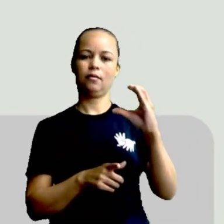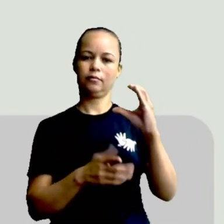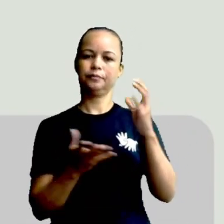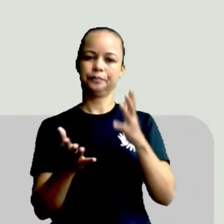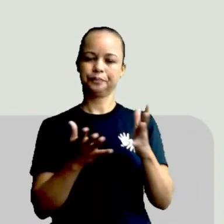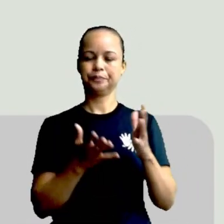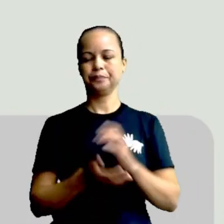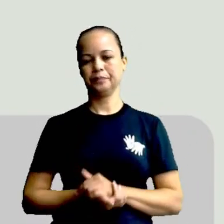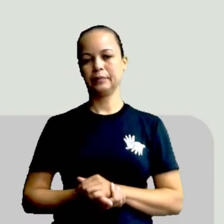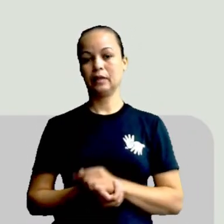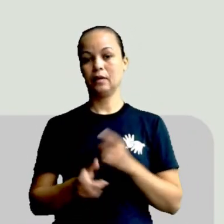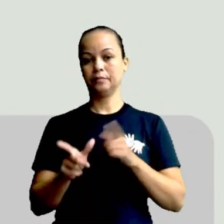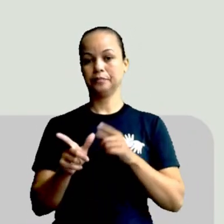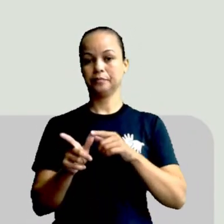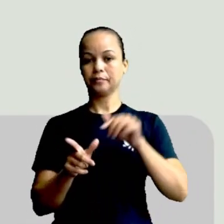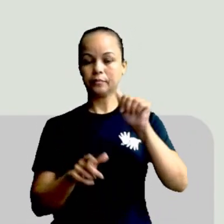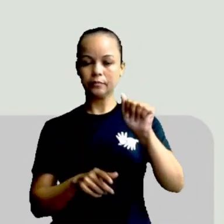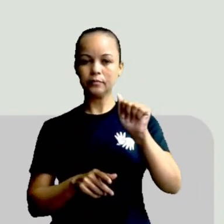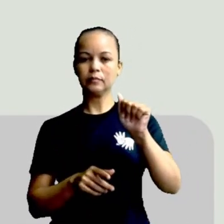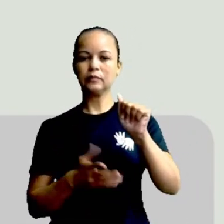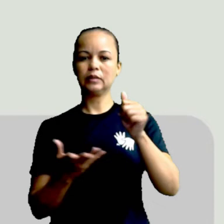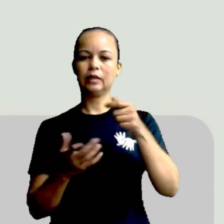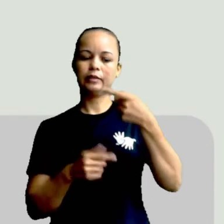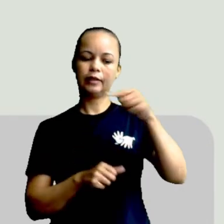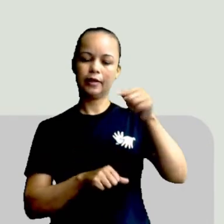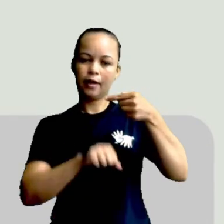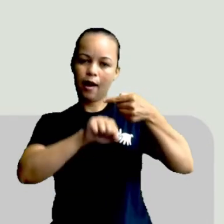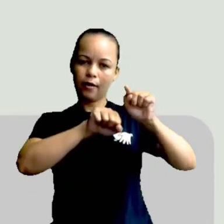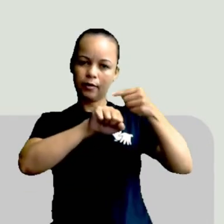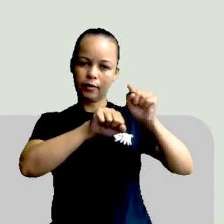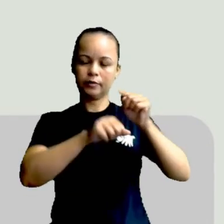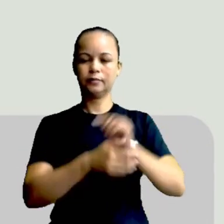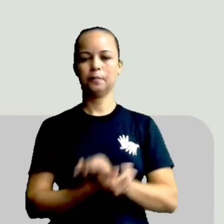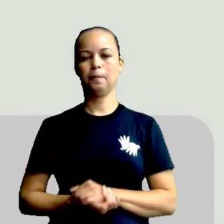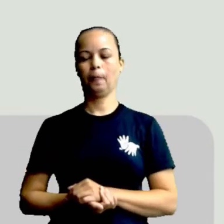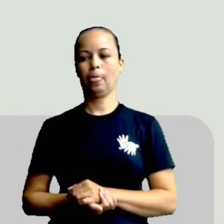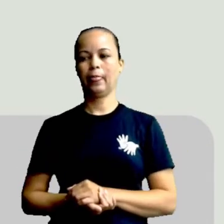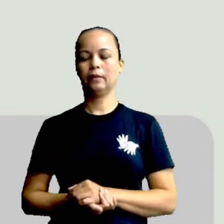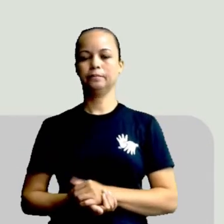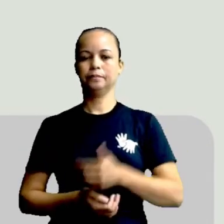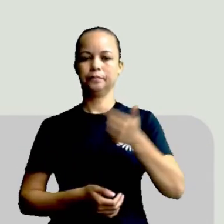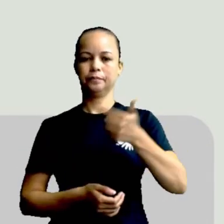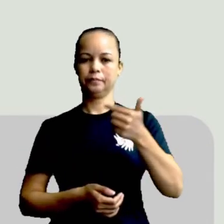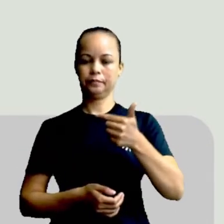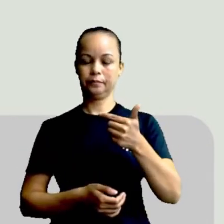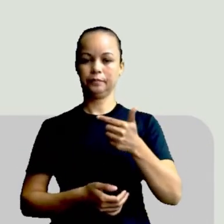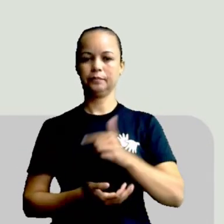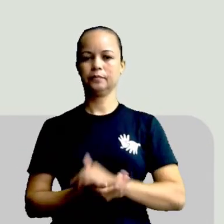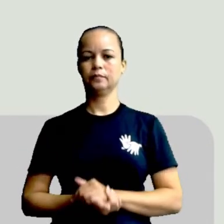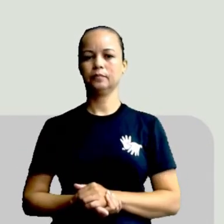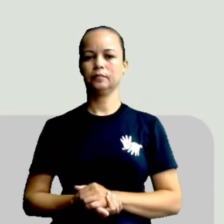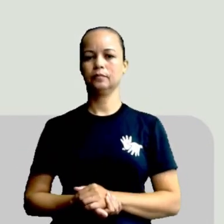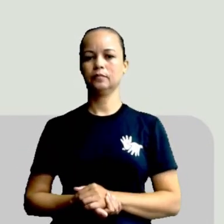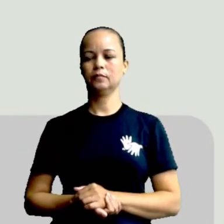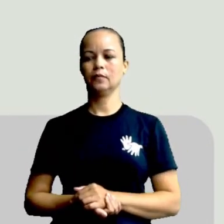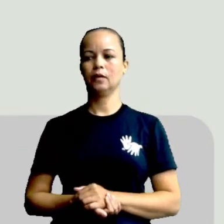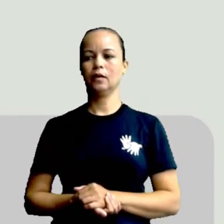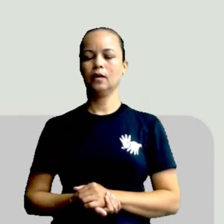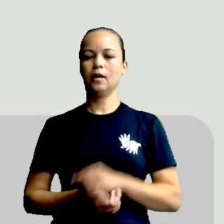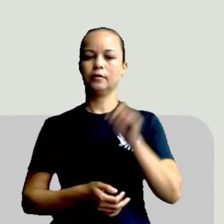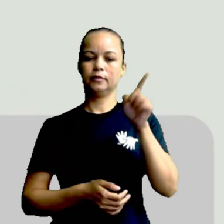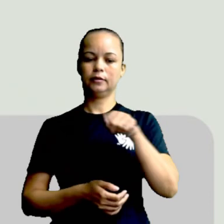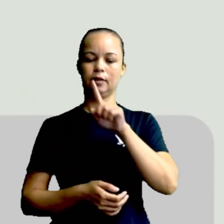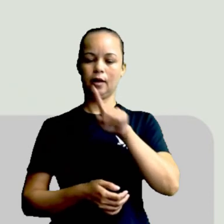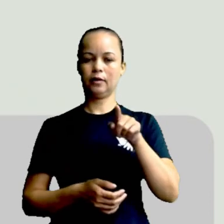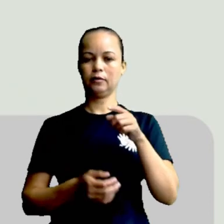a primeira letrinha a é que tem aí a crazy número 2 assinale a